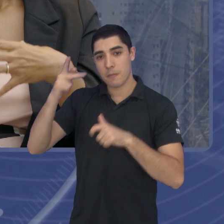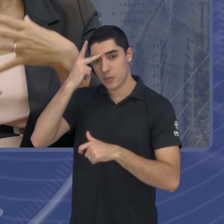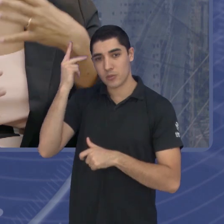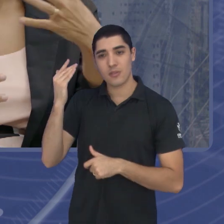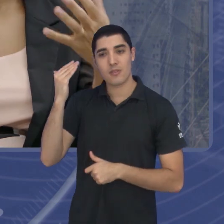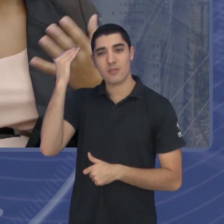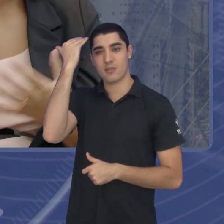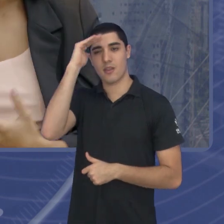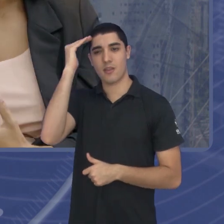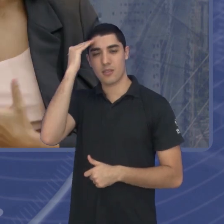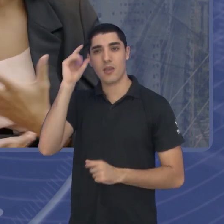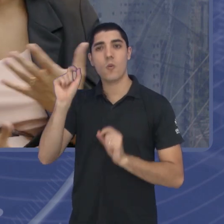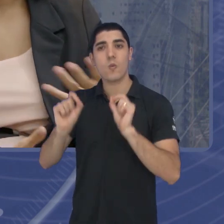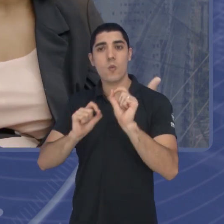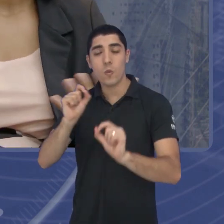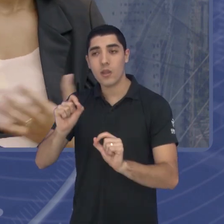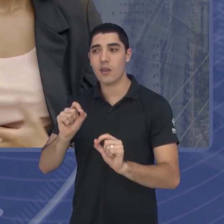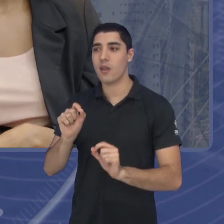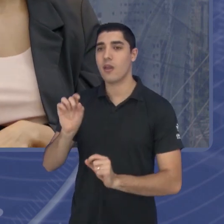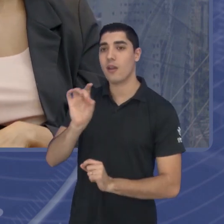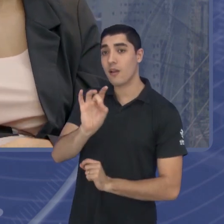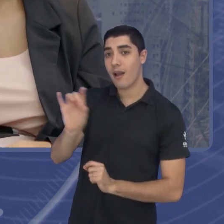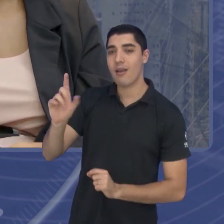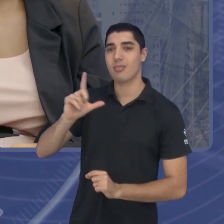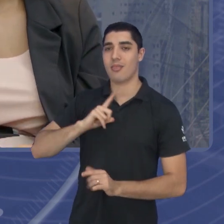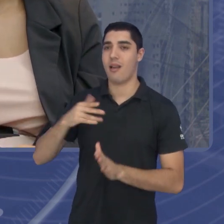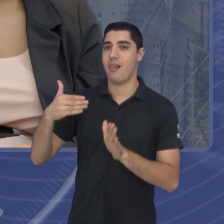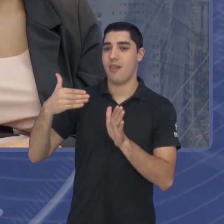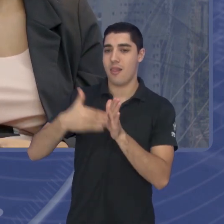é limite de cada um, não é?